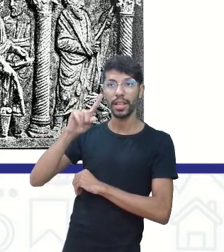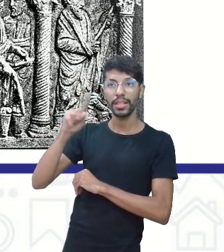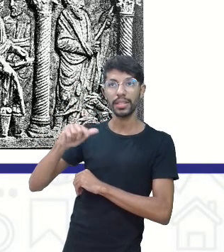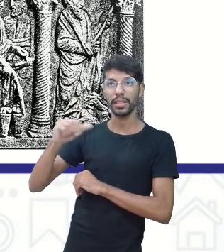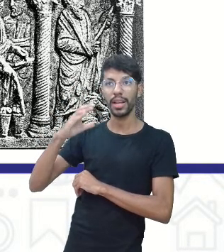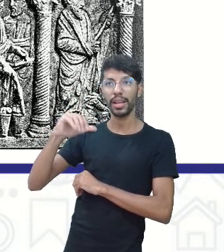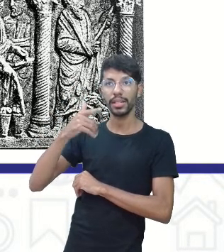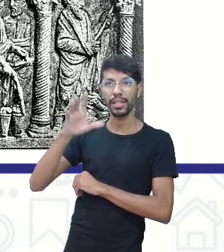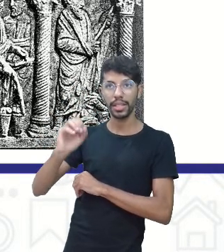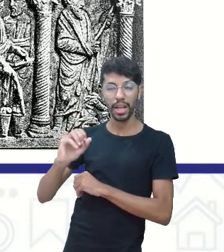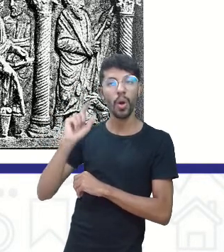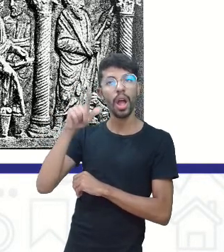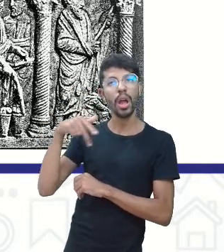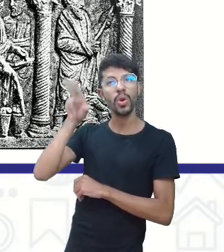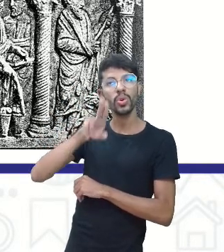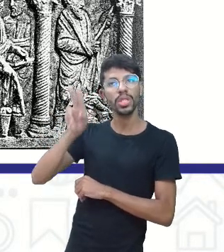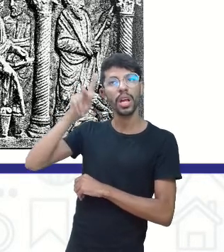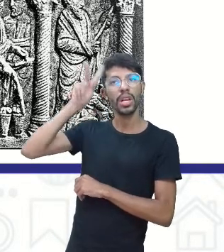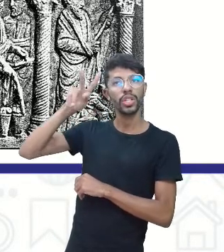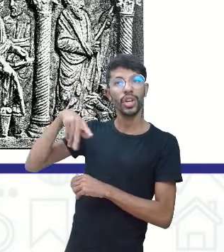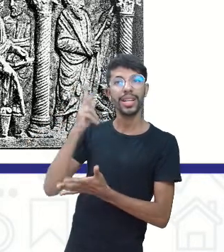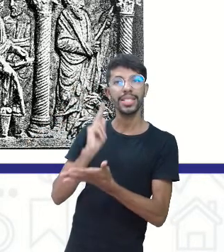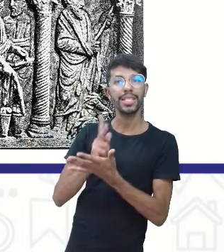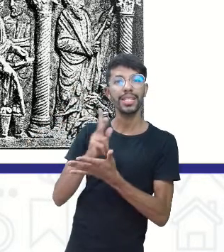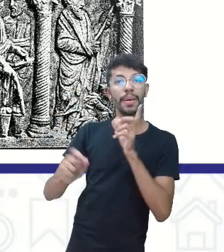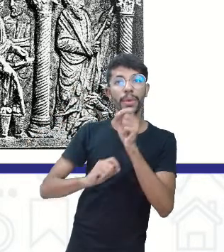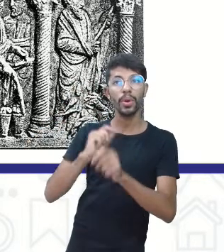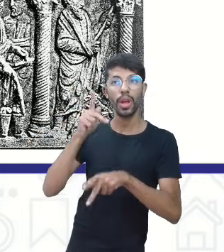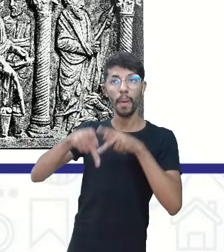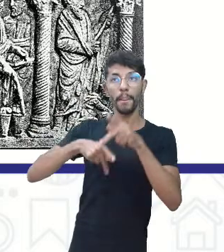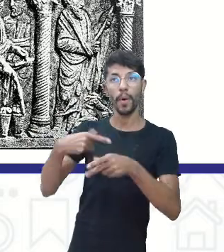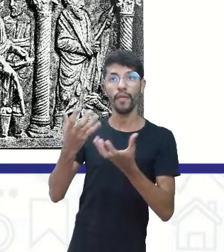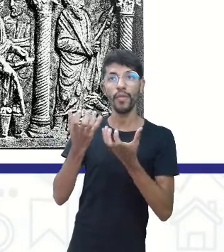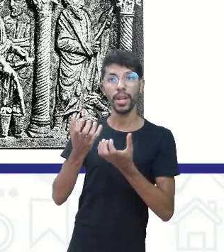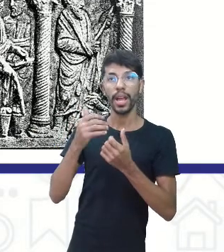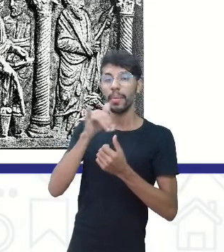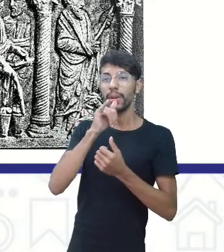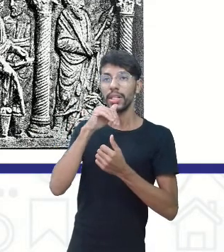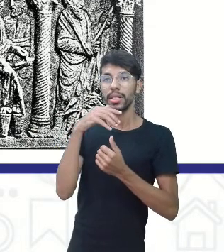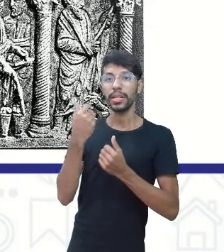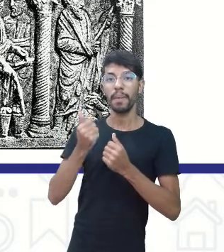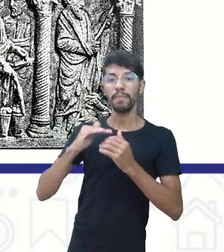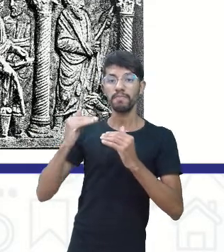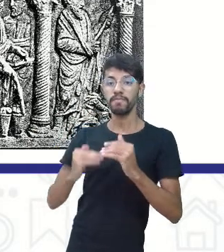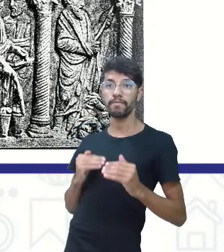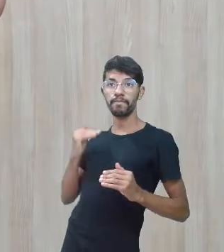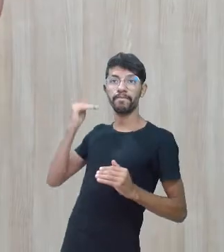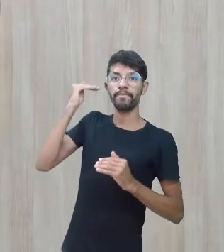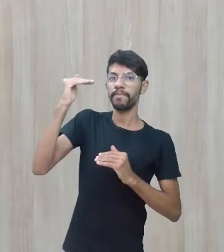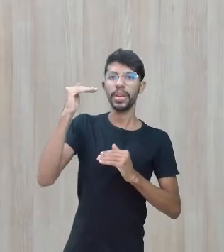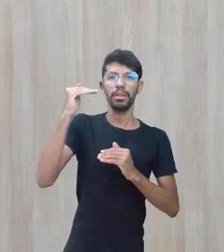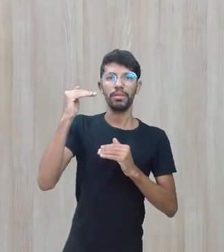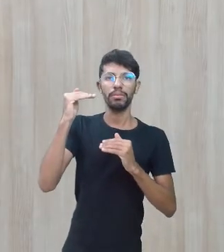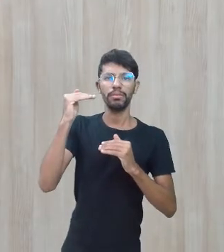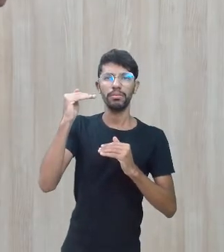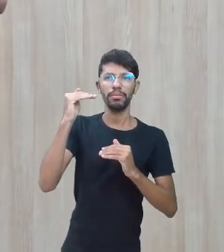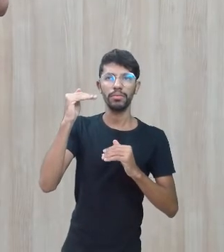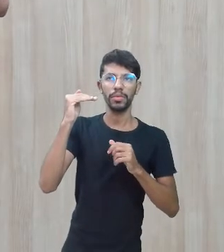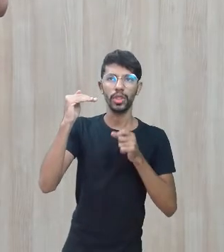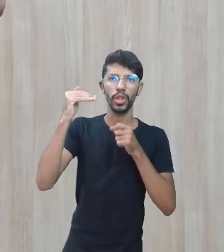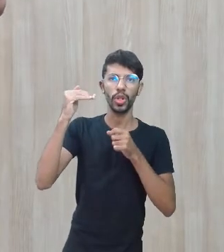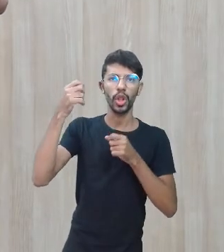história sempre que um povo quer se colocar como superior aos outros. Então, o